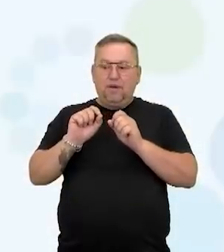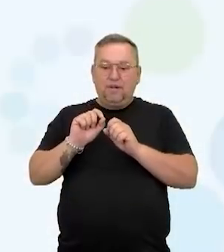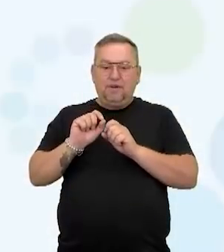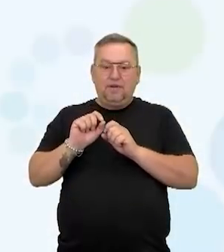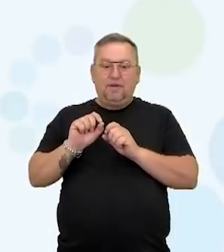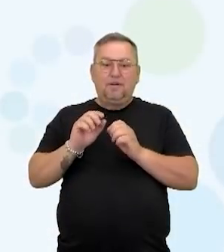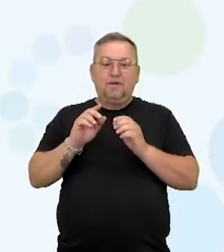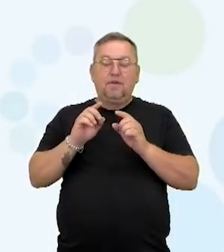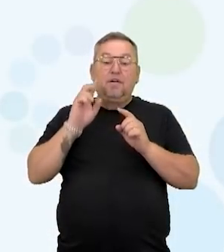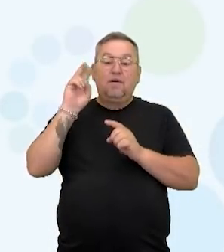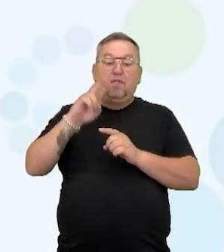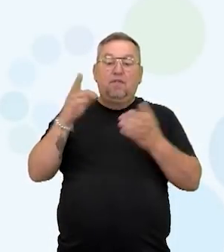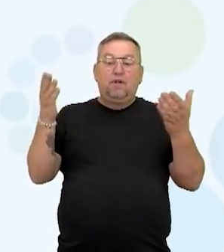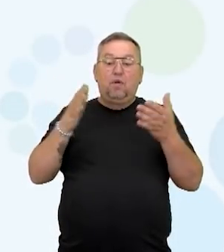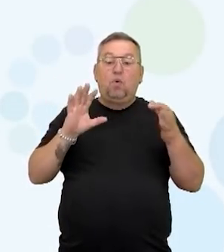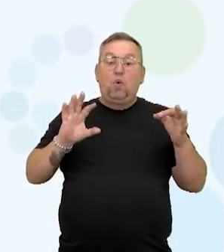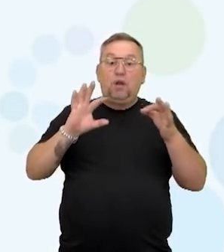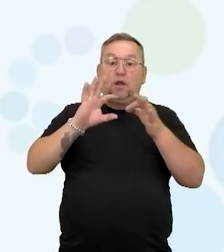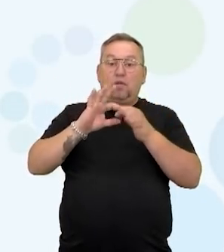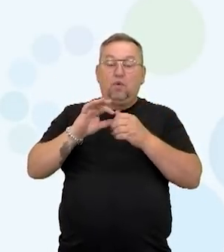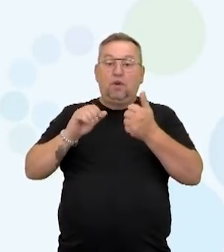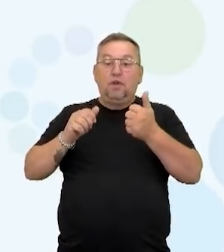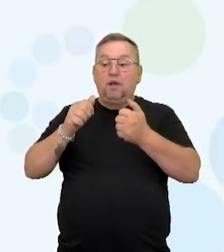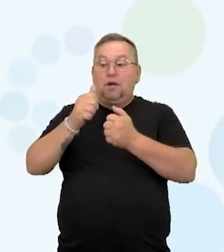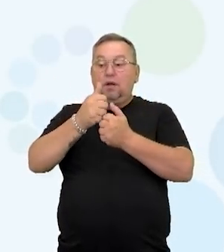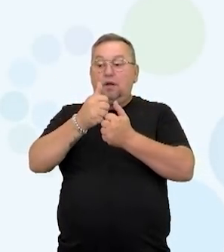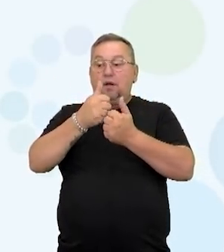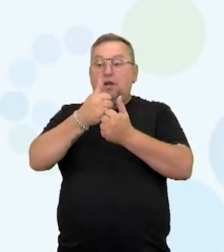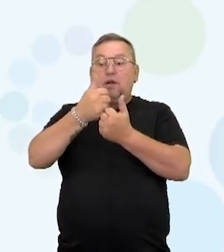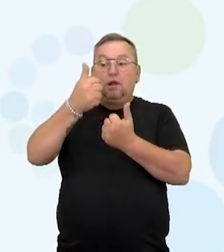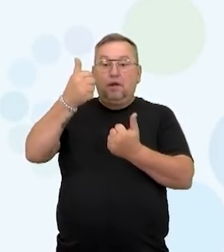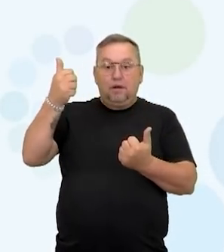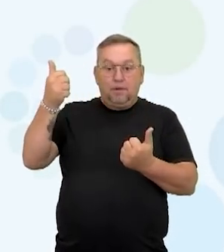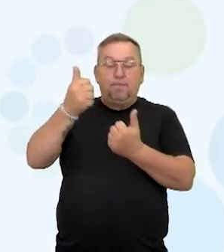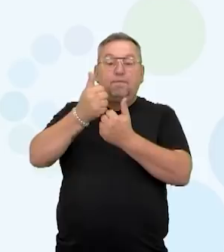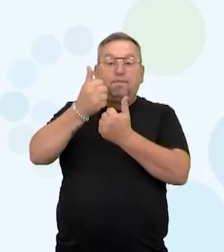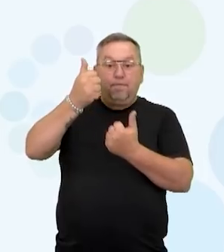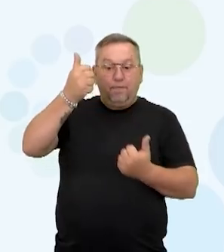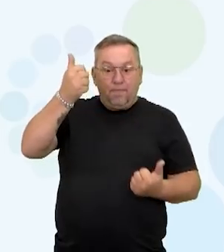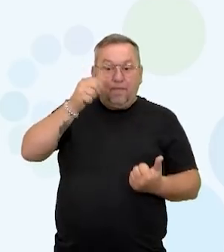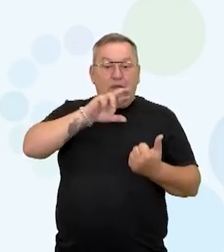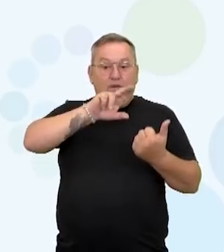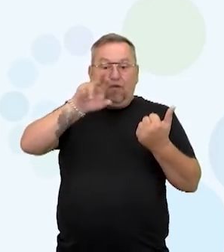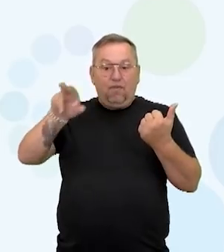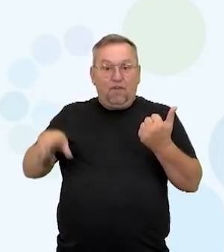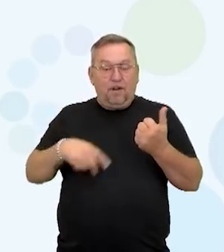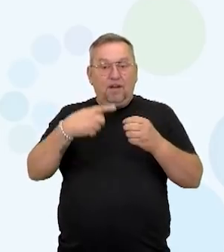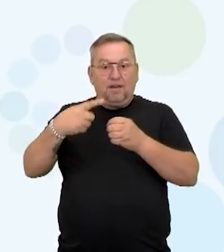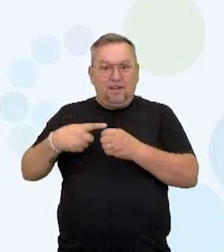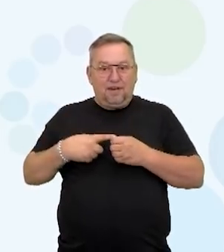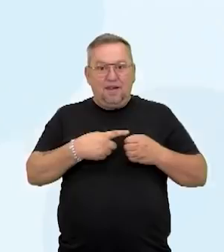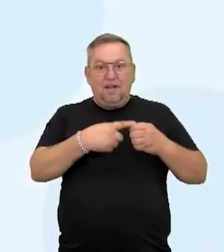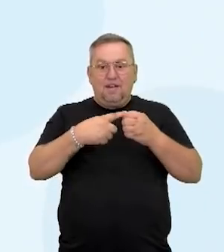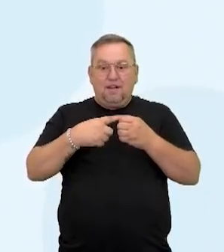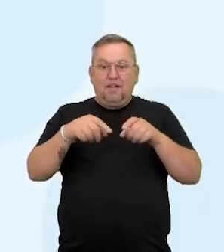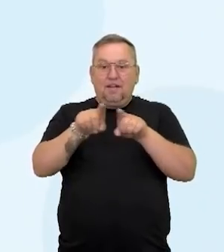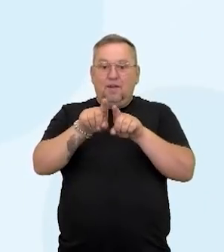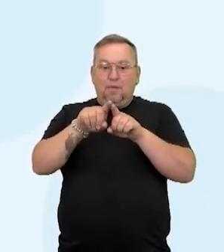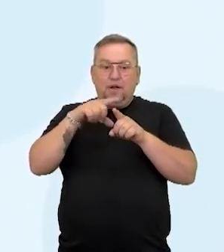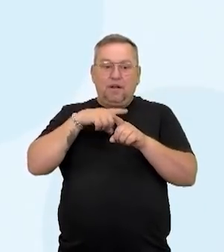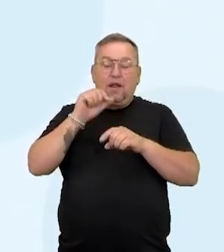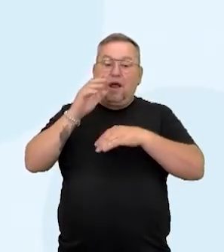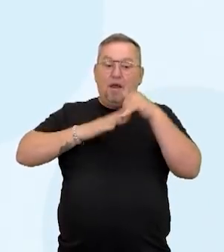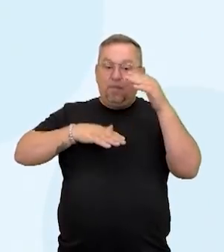o tema da aula, que nós vamos falar hoje sobre conexões e hierarquias entre diferentes cidades. Aí na próxima telinha já